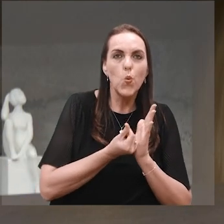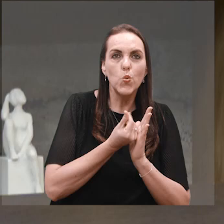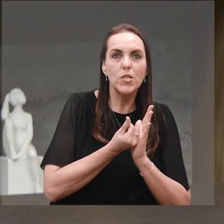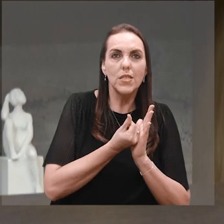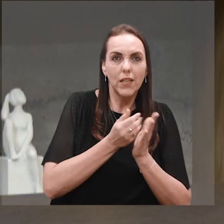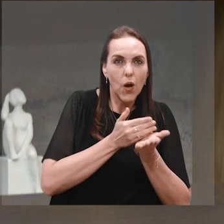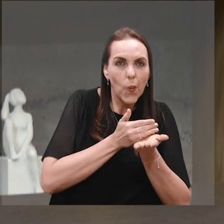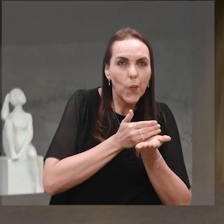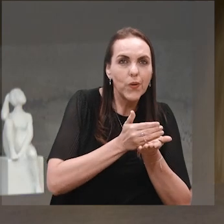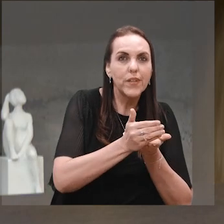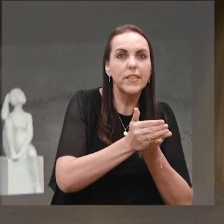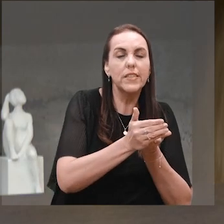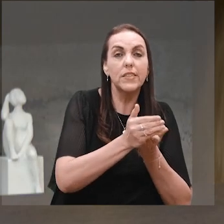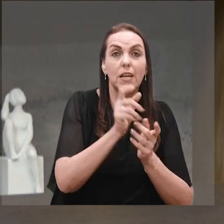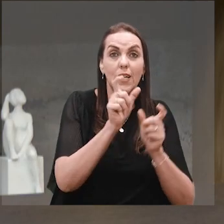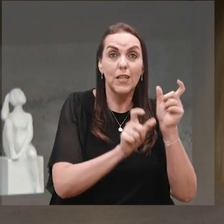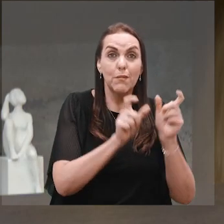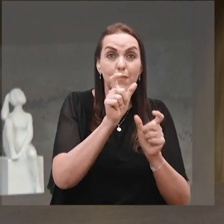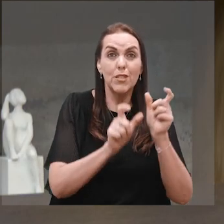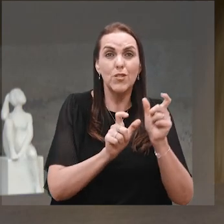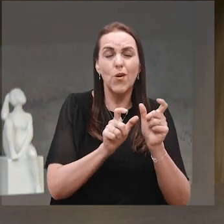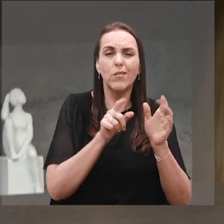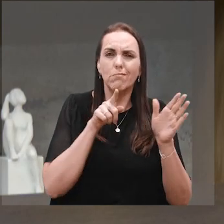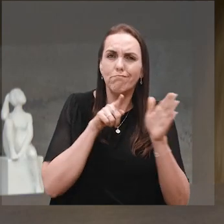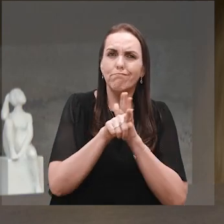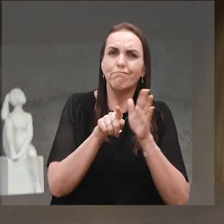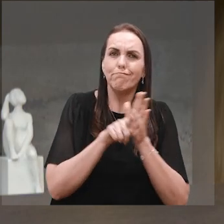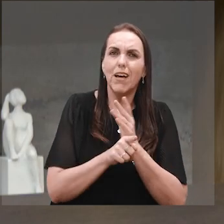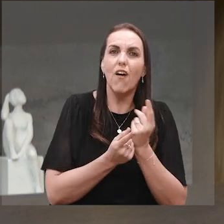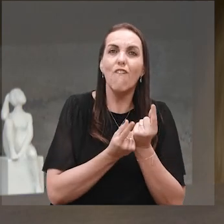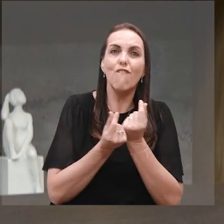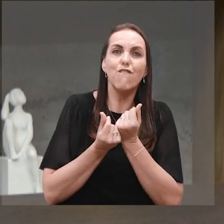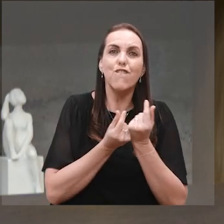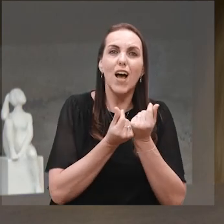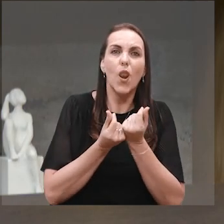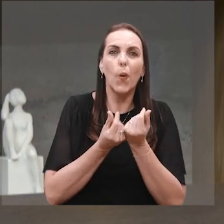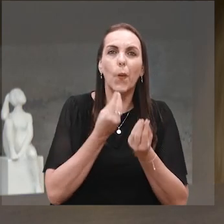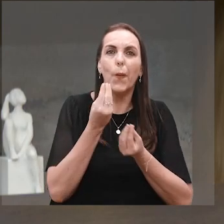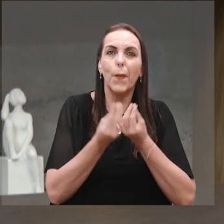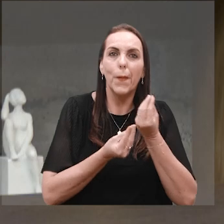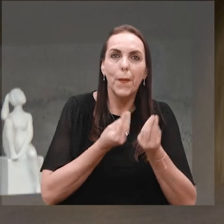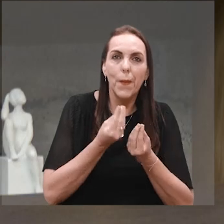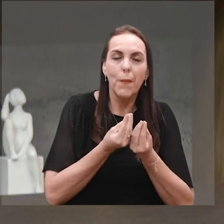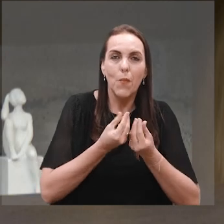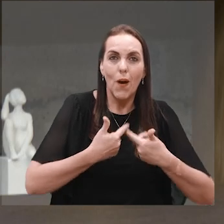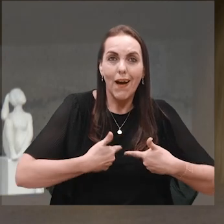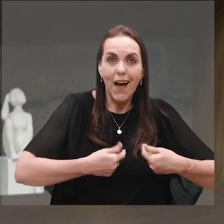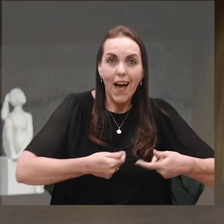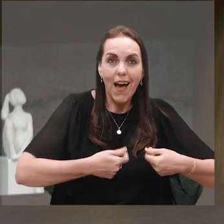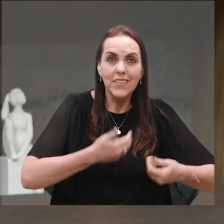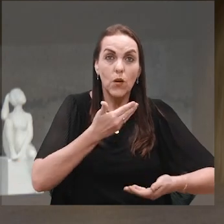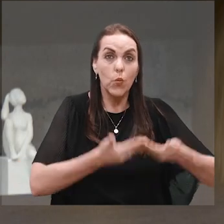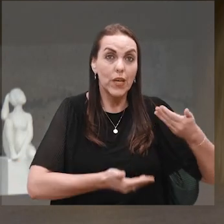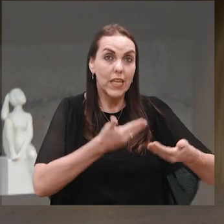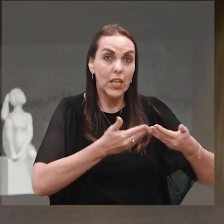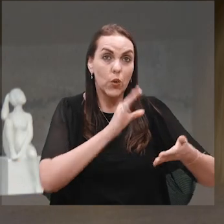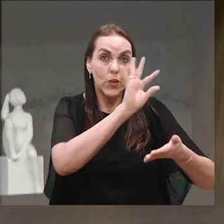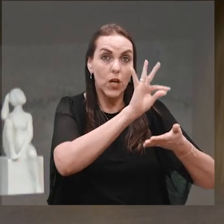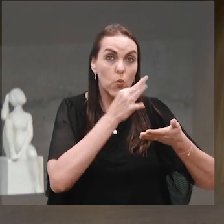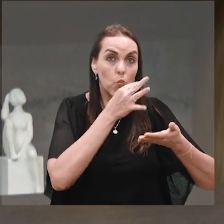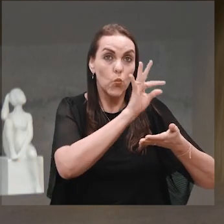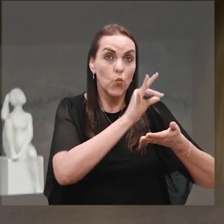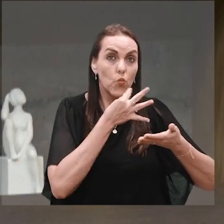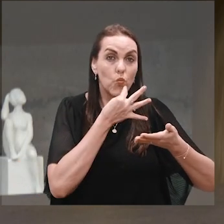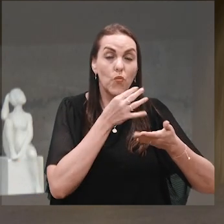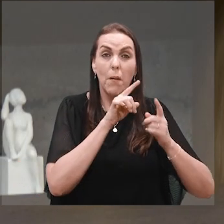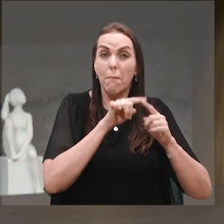na origem. Ele sempre dizia, o pessoal questiona o valor das mercadorias ou o custo do quilo da uva, por exemplo,